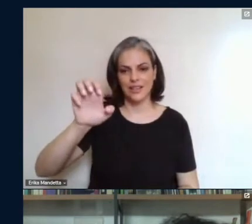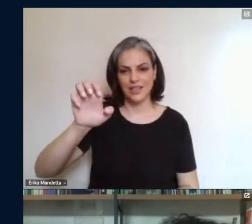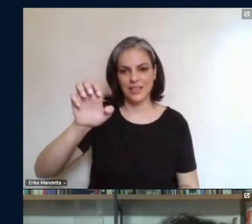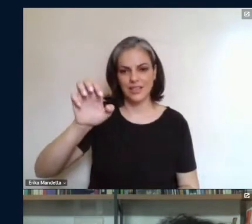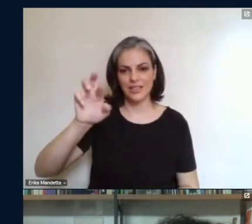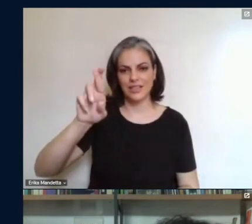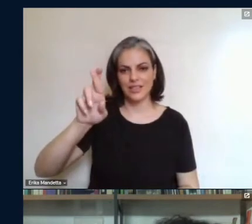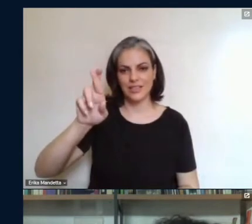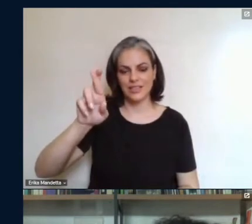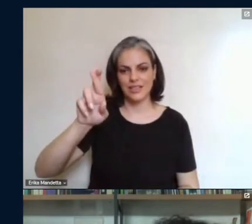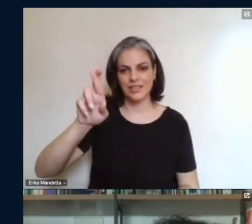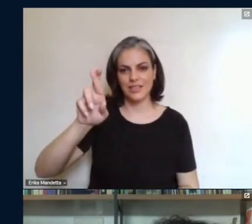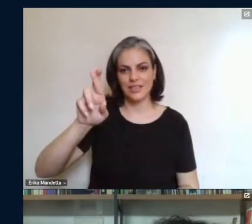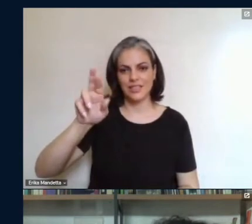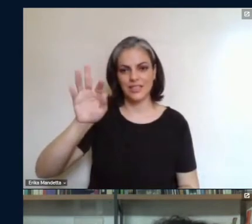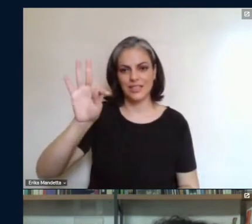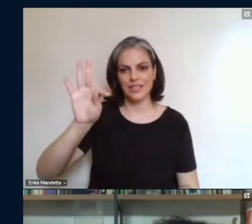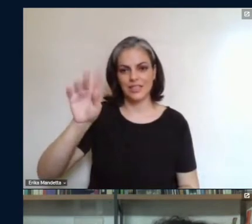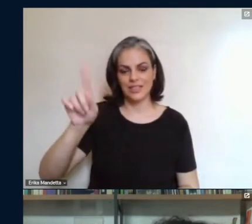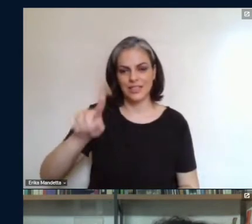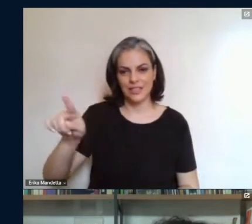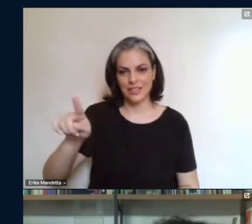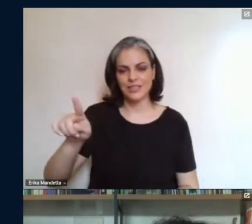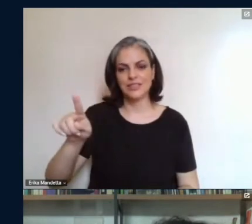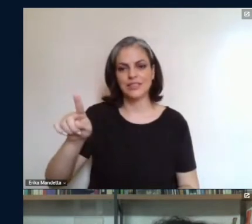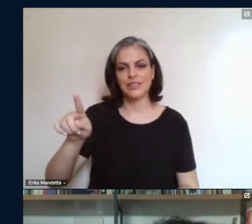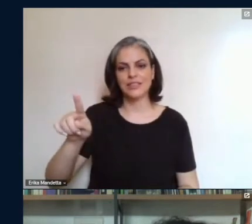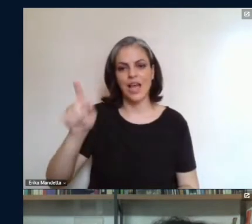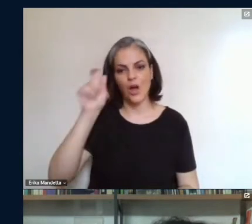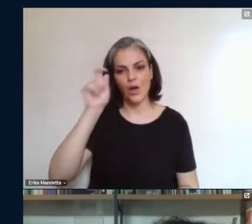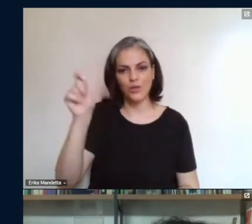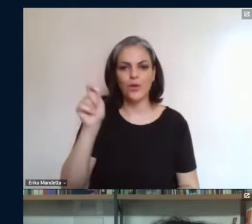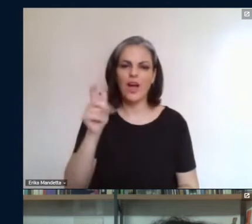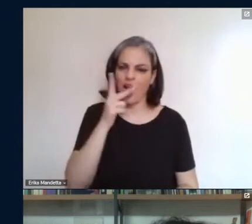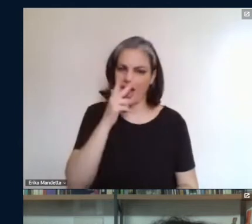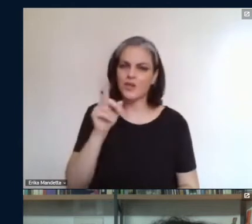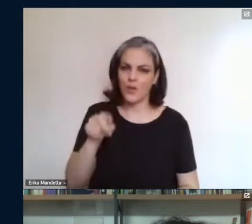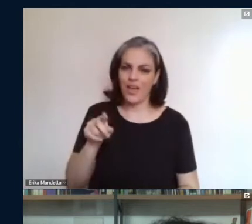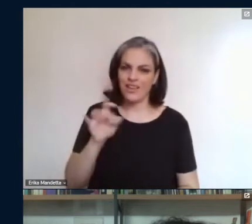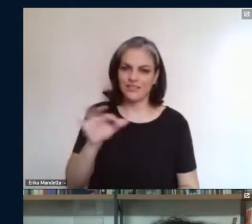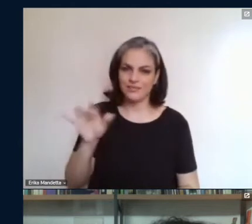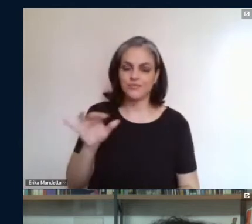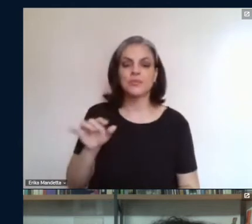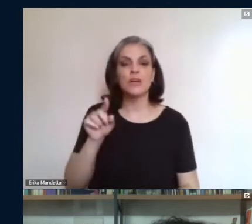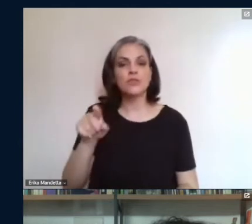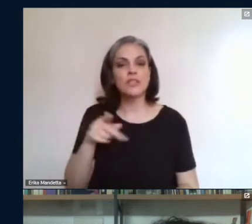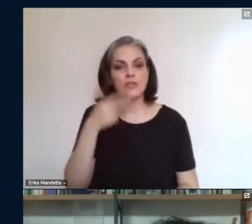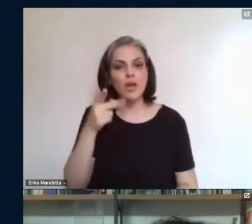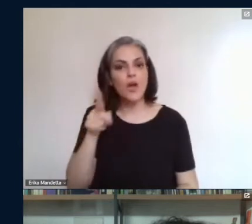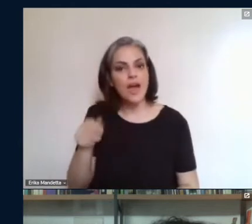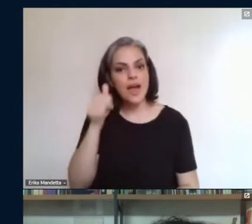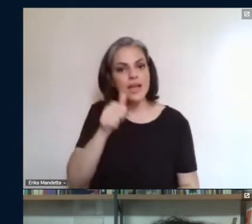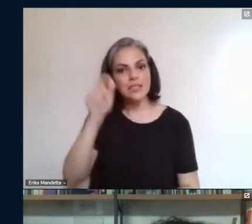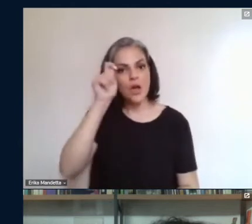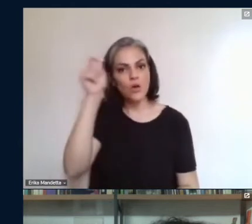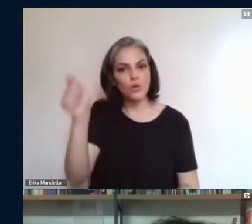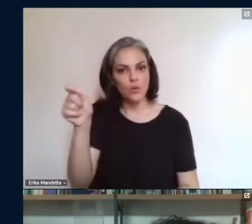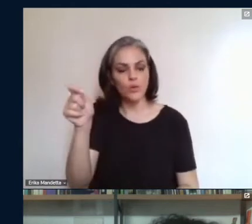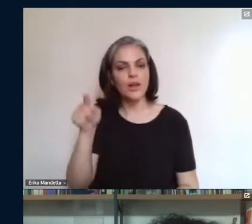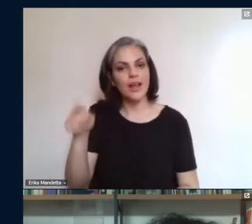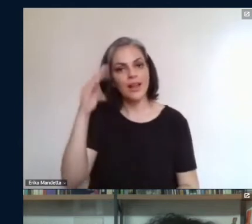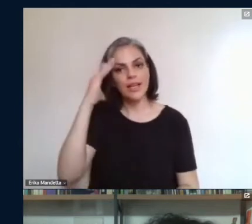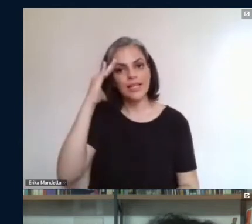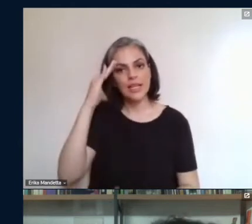R T Z se não estou enganada, quando você diz que essa autora ela entende